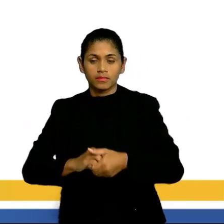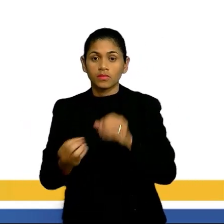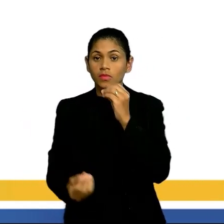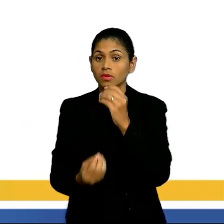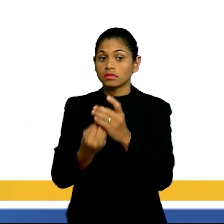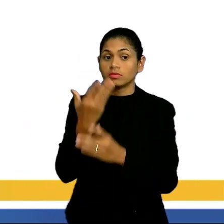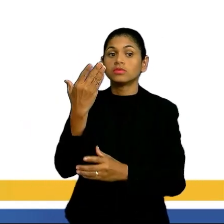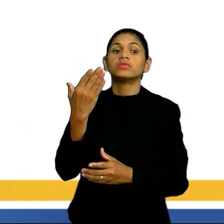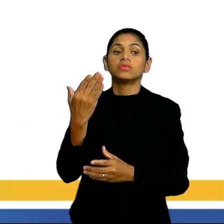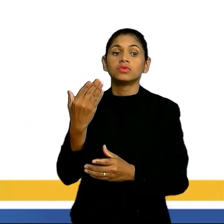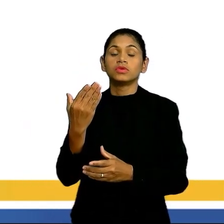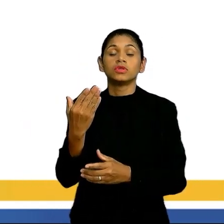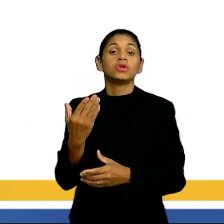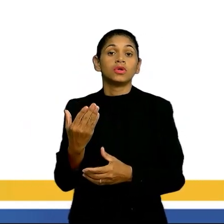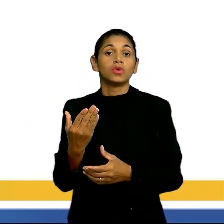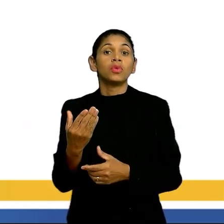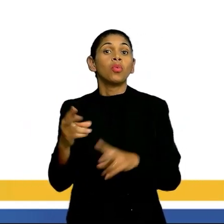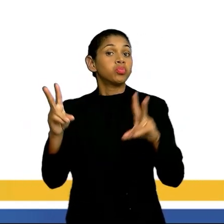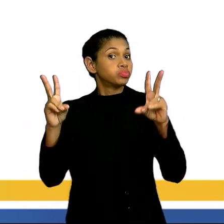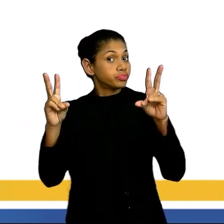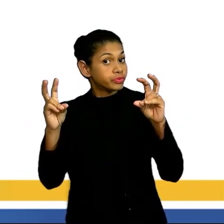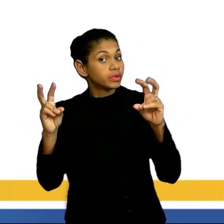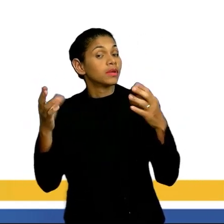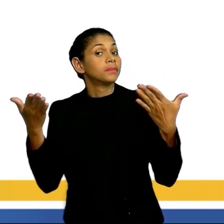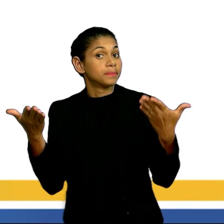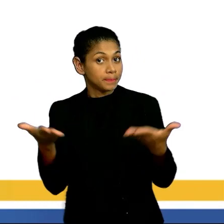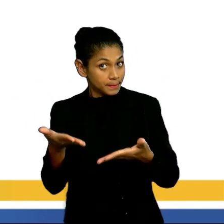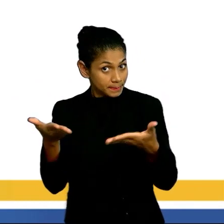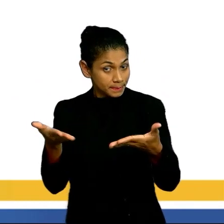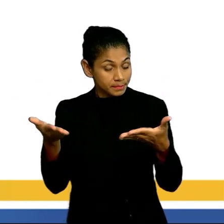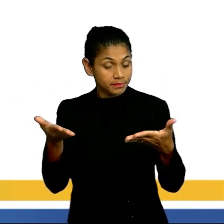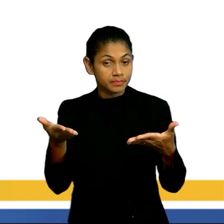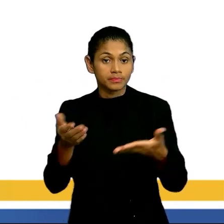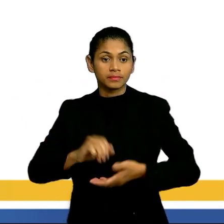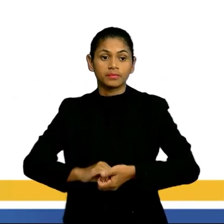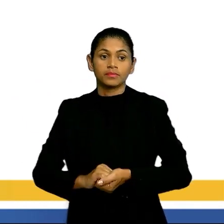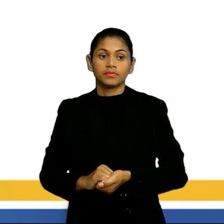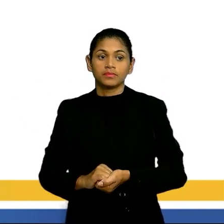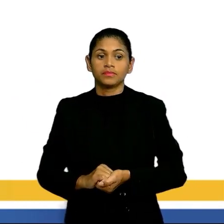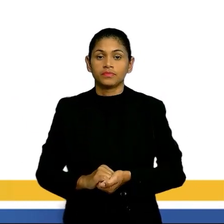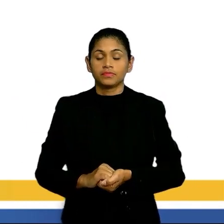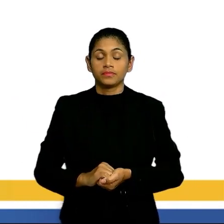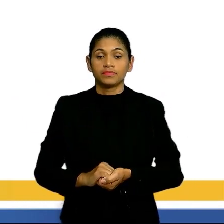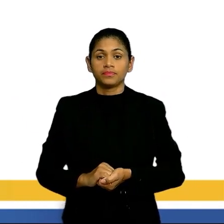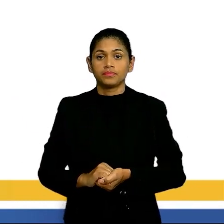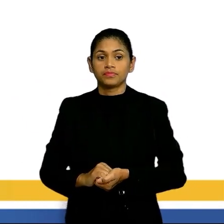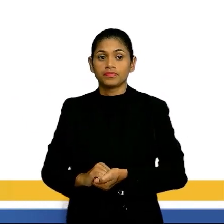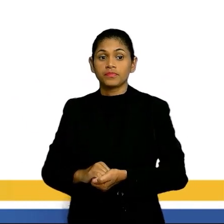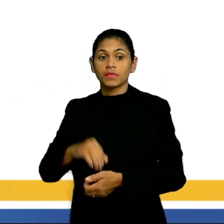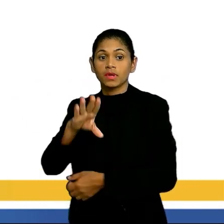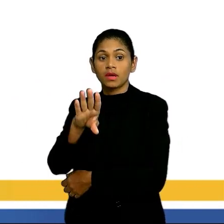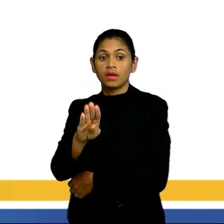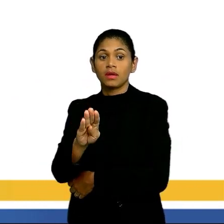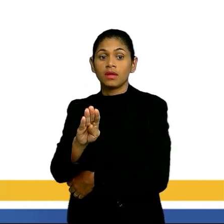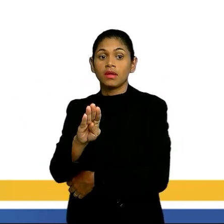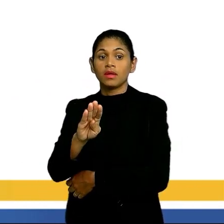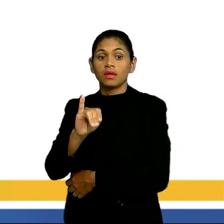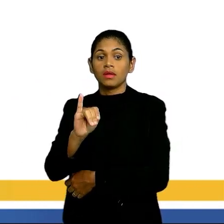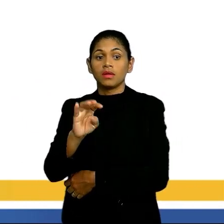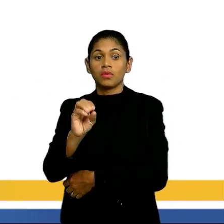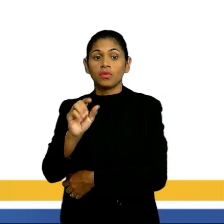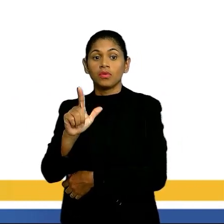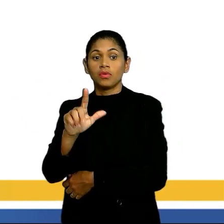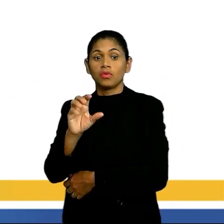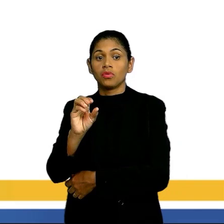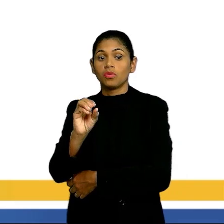da evolução, que é o que a gente vai falar hoje, tá? Que as evidências da evolução biológica são indícios de